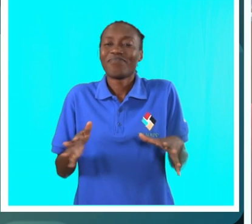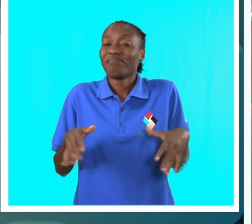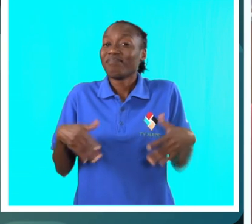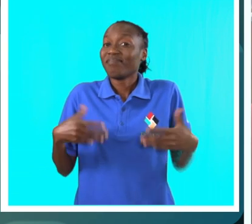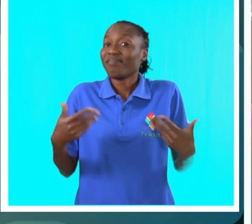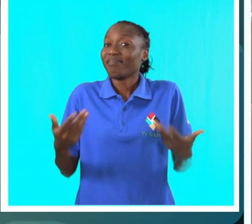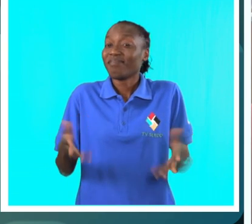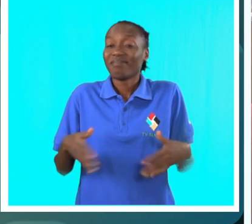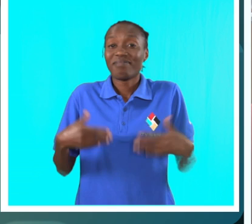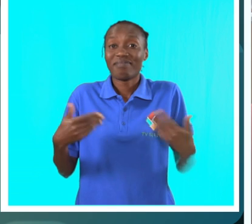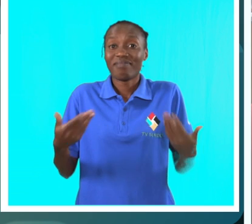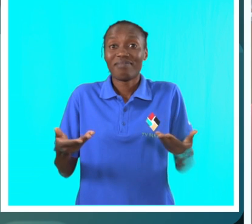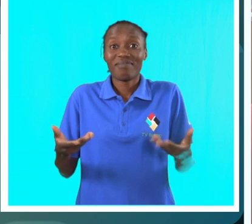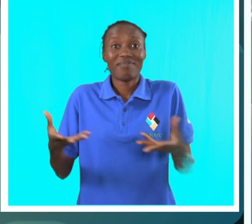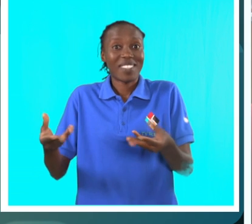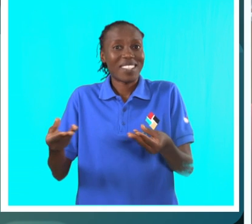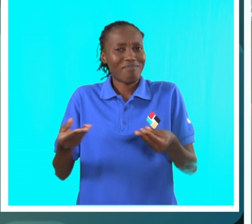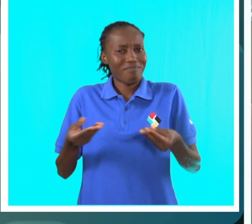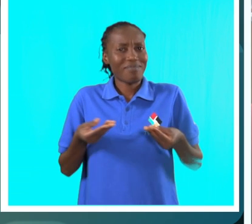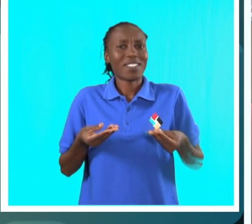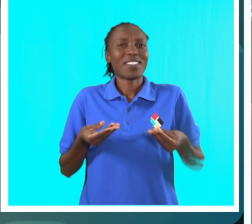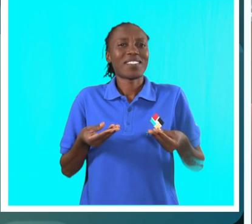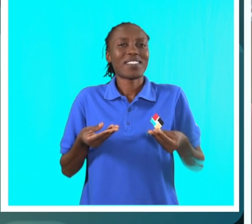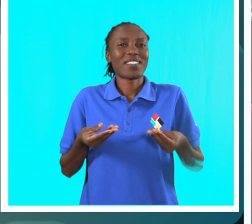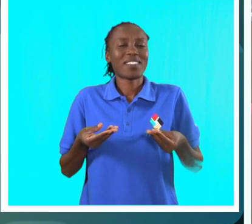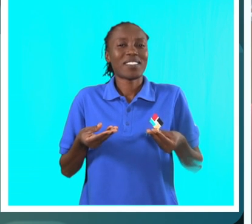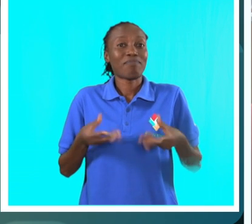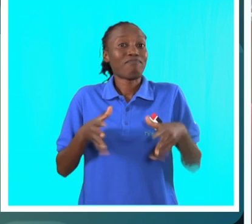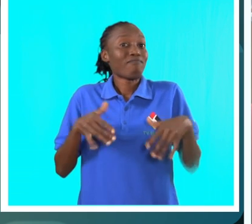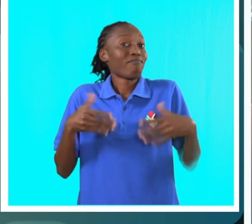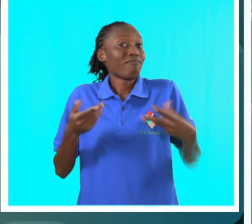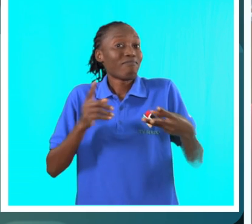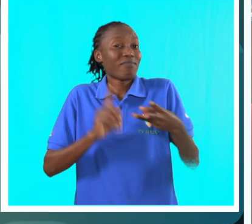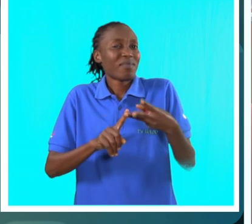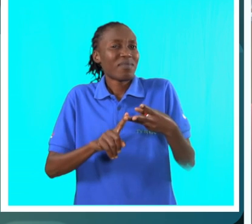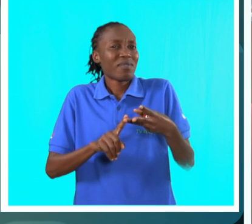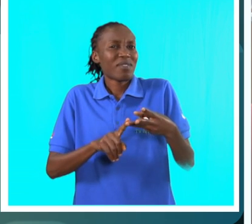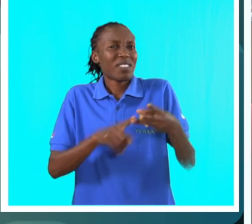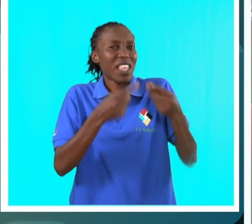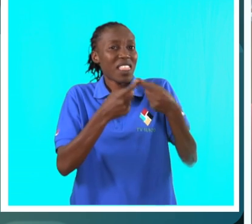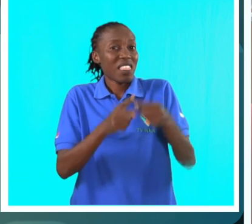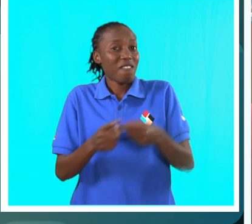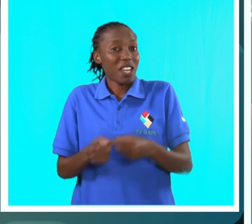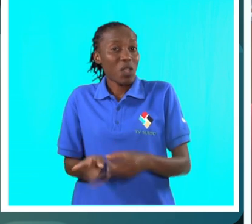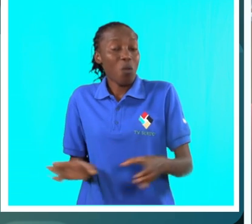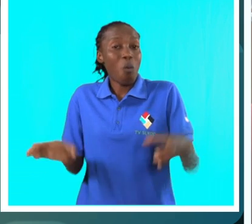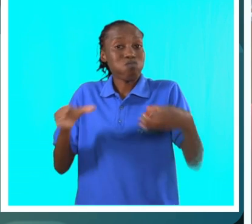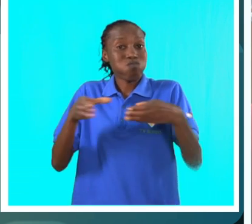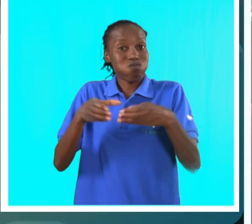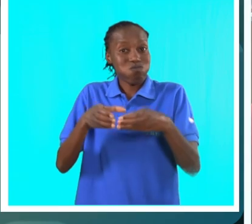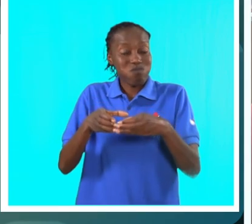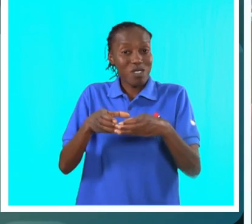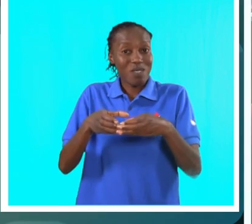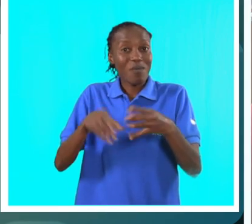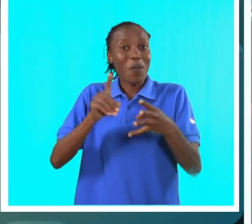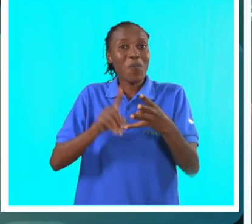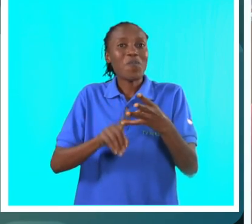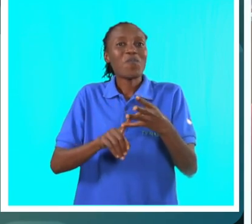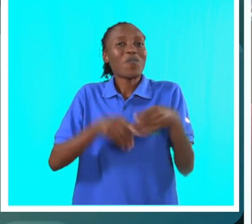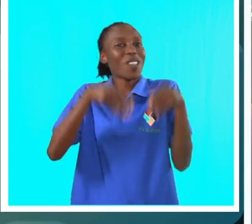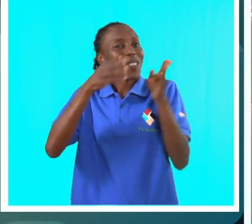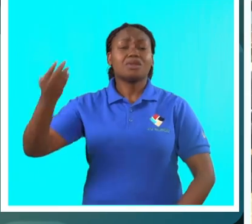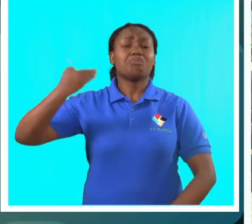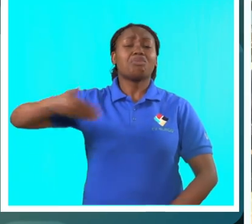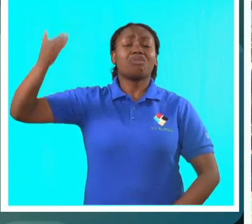facilidade de acesso a um determin grupo de ah